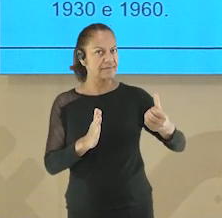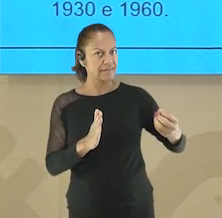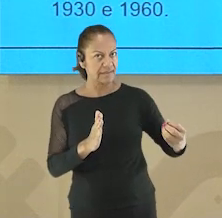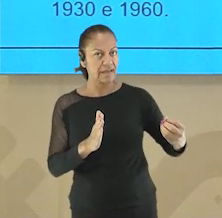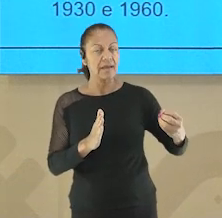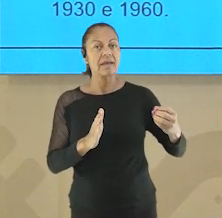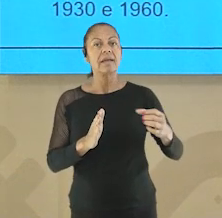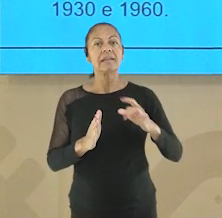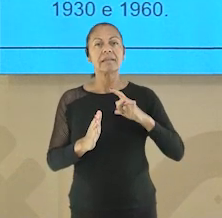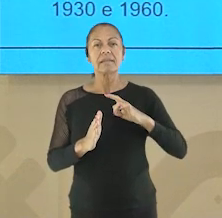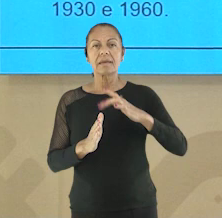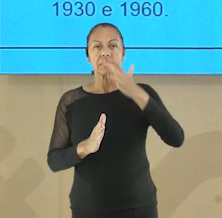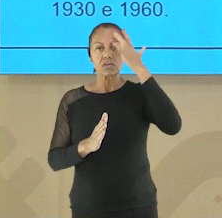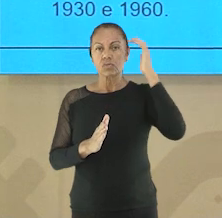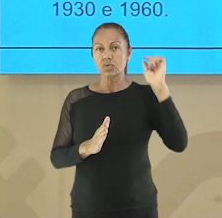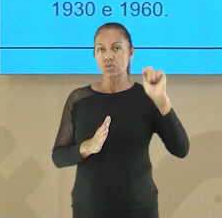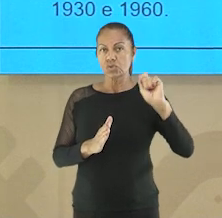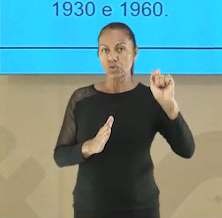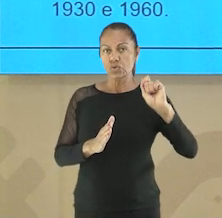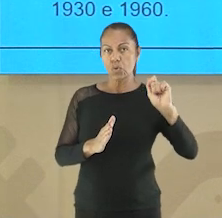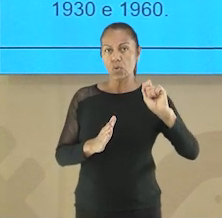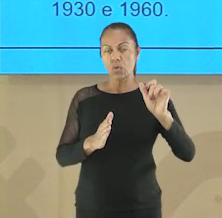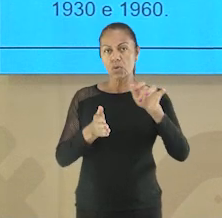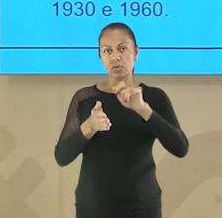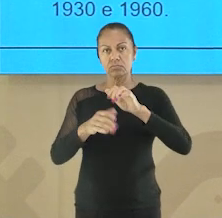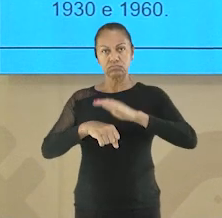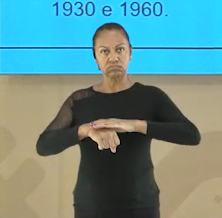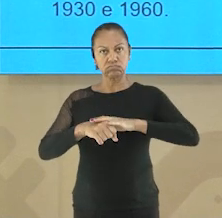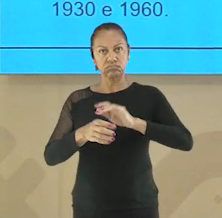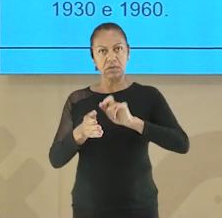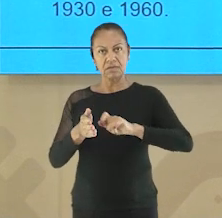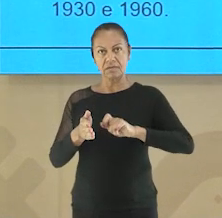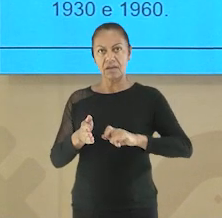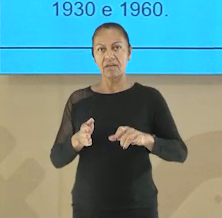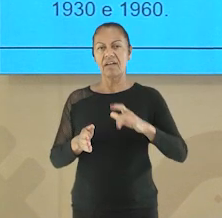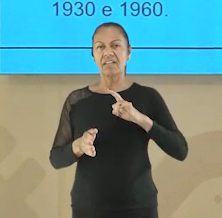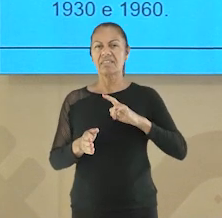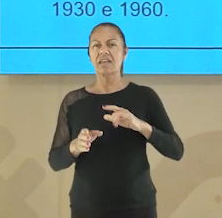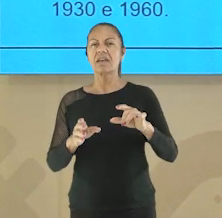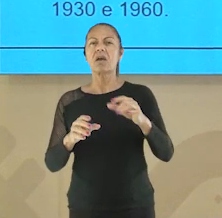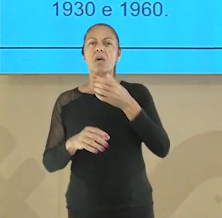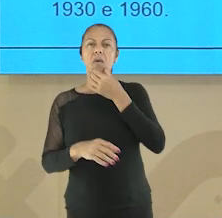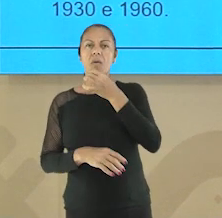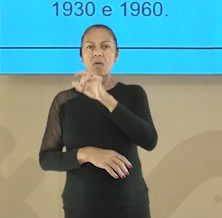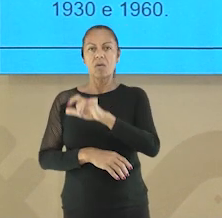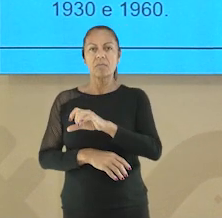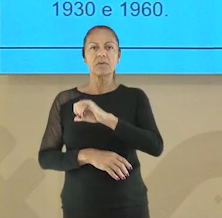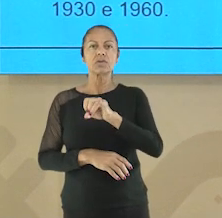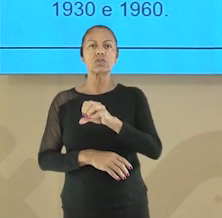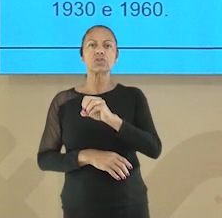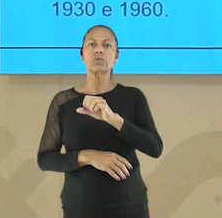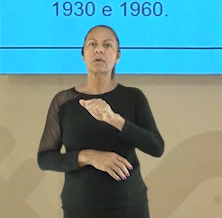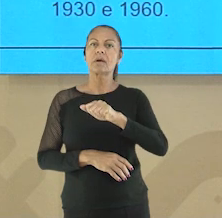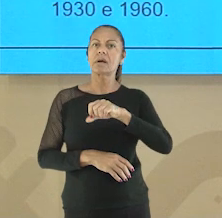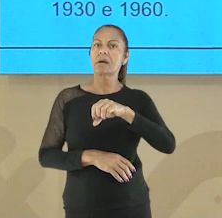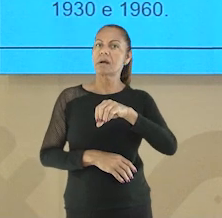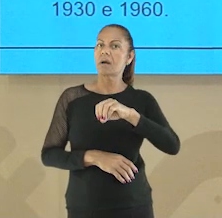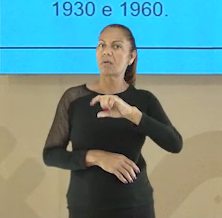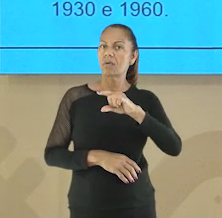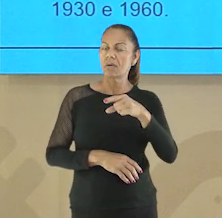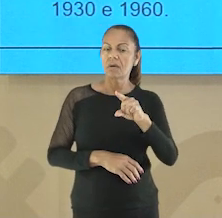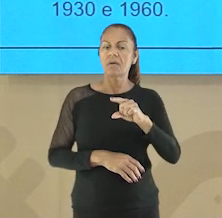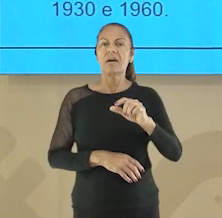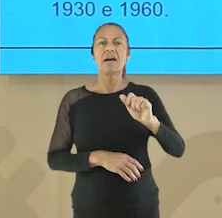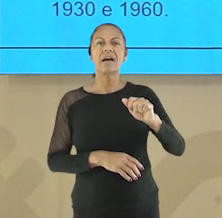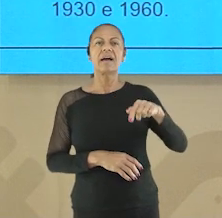e 1960. Muitos escritores foram influenciados por esse estilo, dos quais se destacam João Cabral de Melo